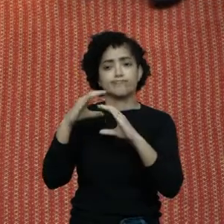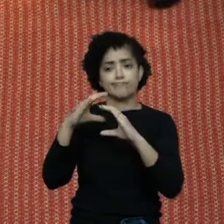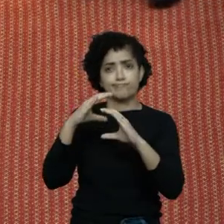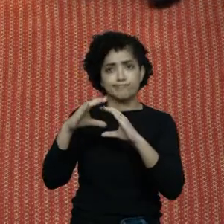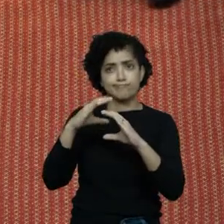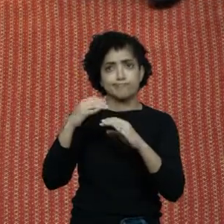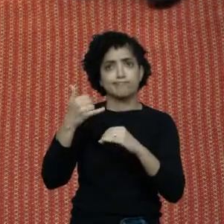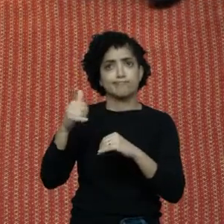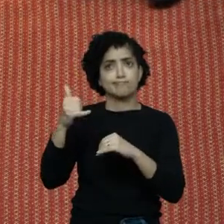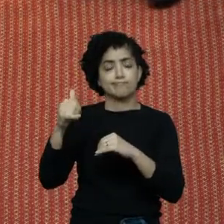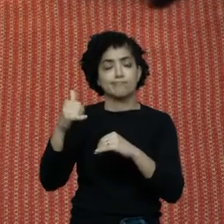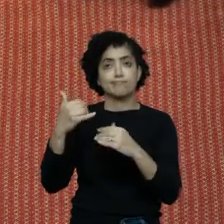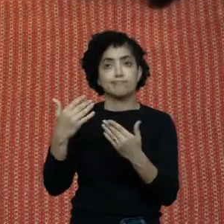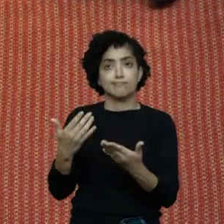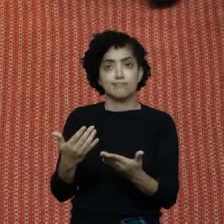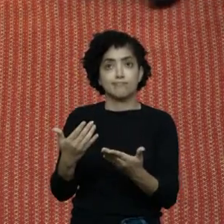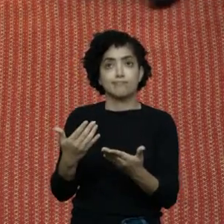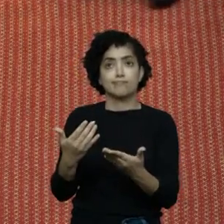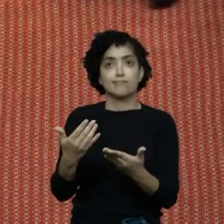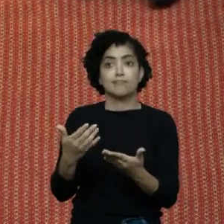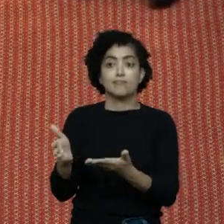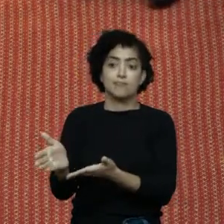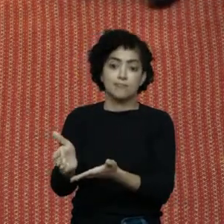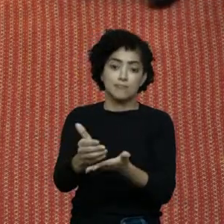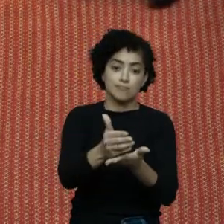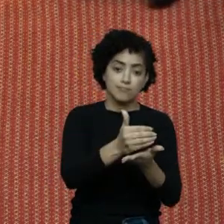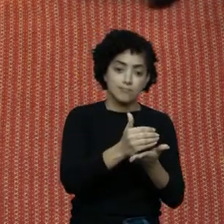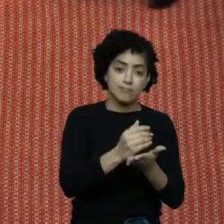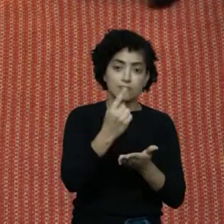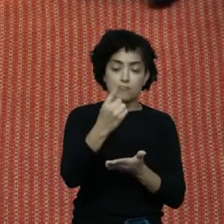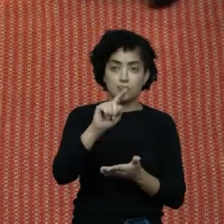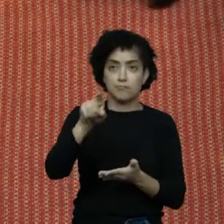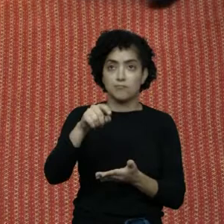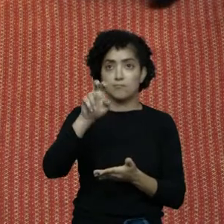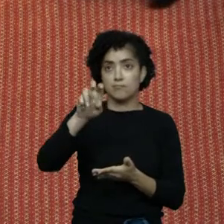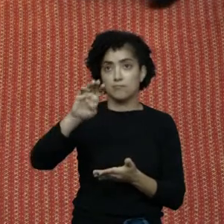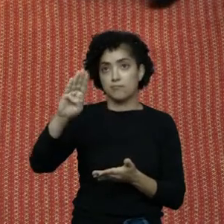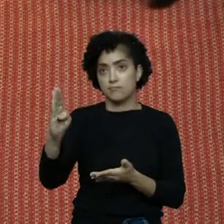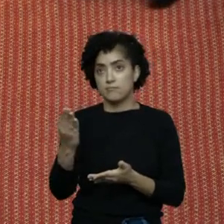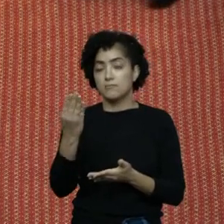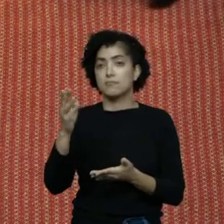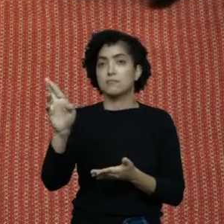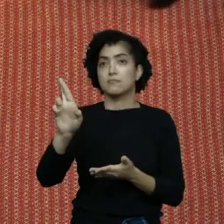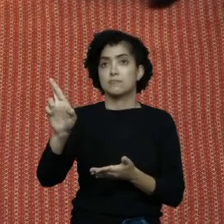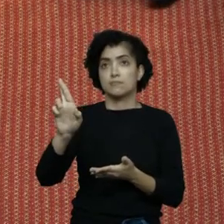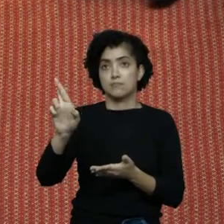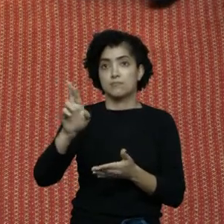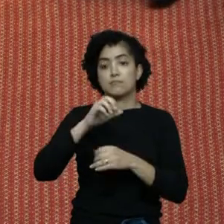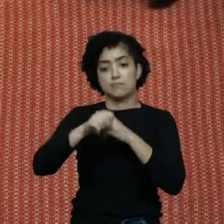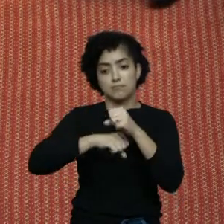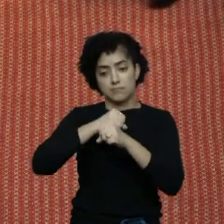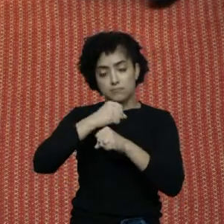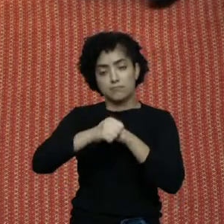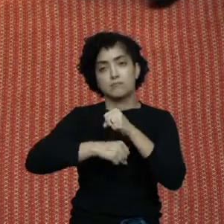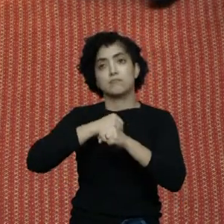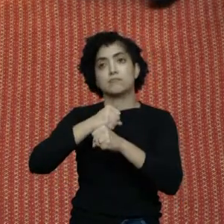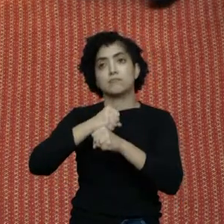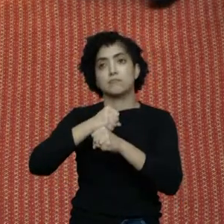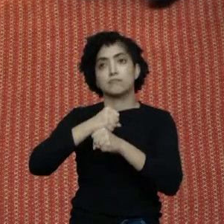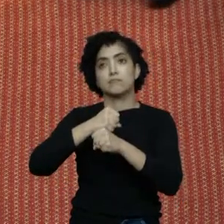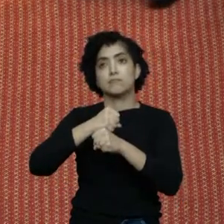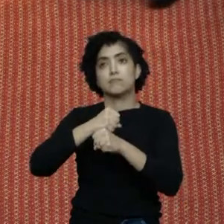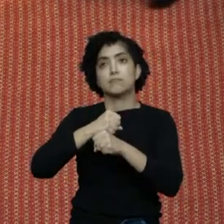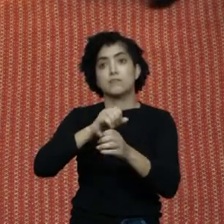o que vai gerar ali eu a deixar de se arrecadar cerca de 1,5 milhão por ano esse